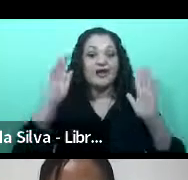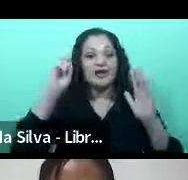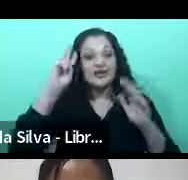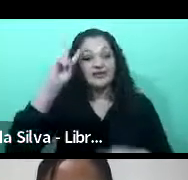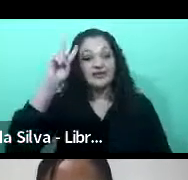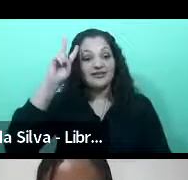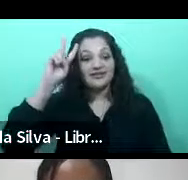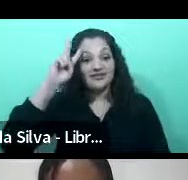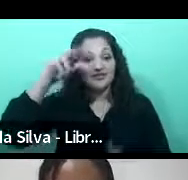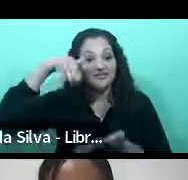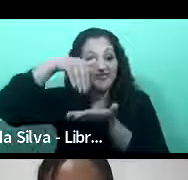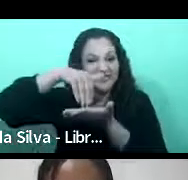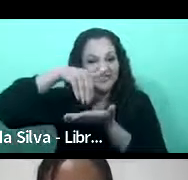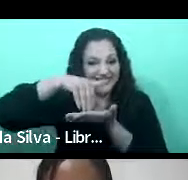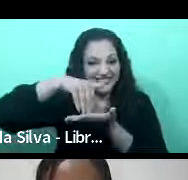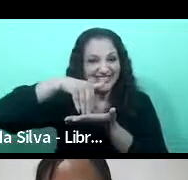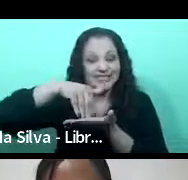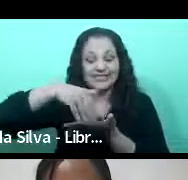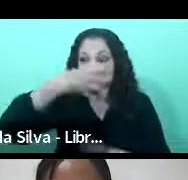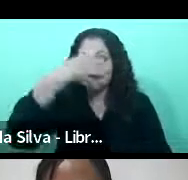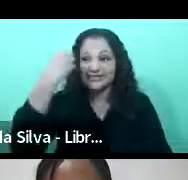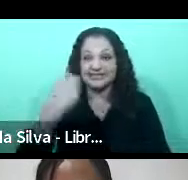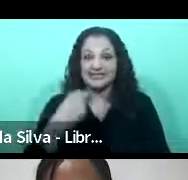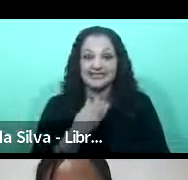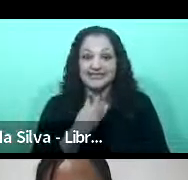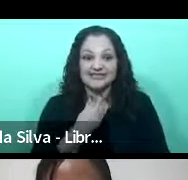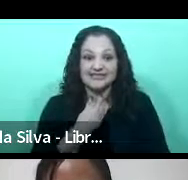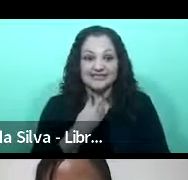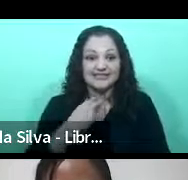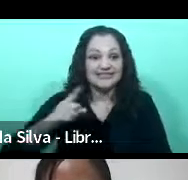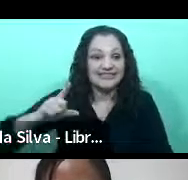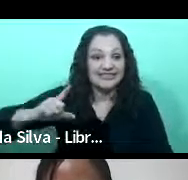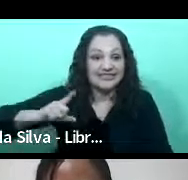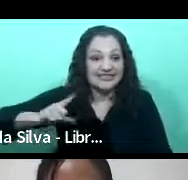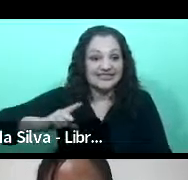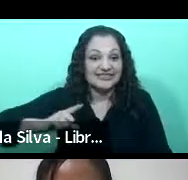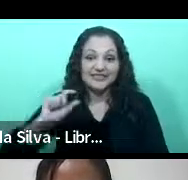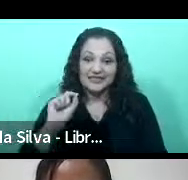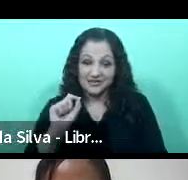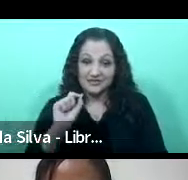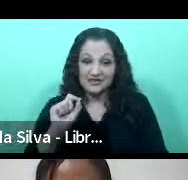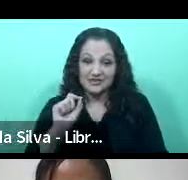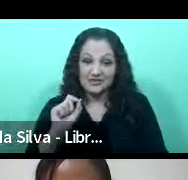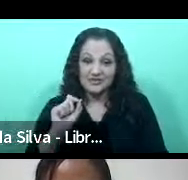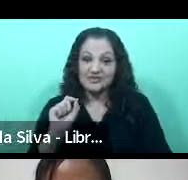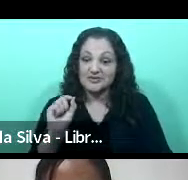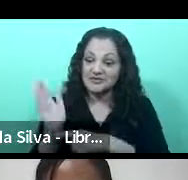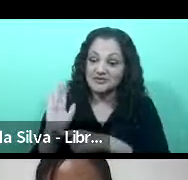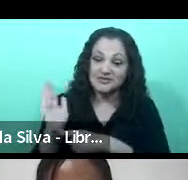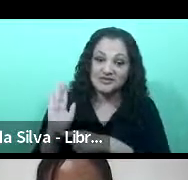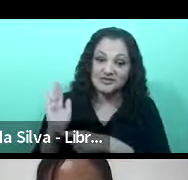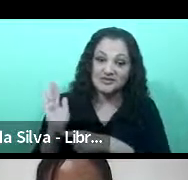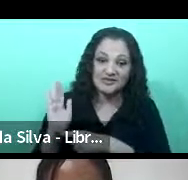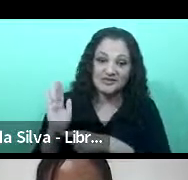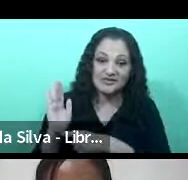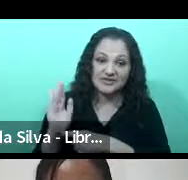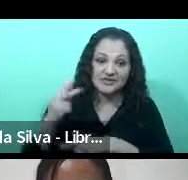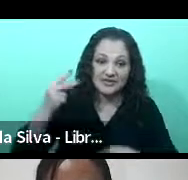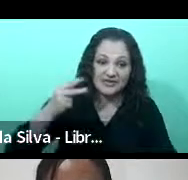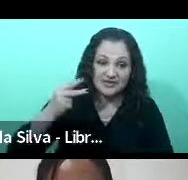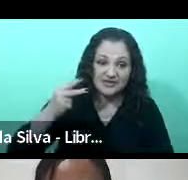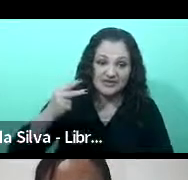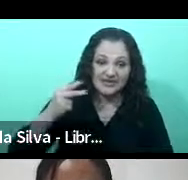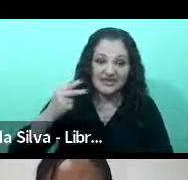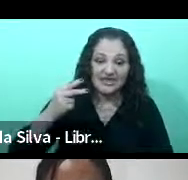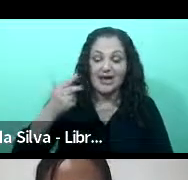Para fechar, como posso me esquecer, temos ainda um segundo vídeo. Gente, outra coisa, acabo